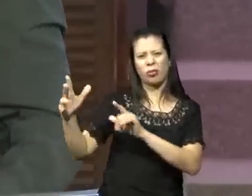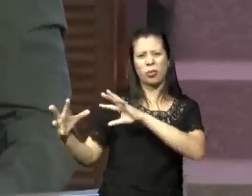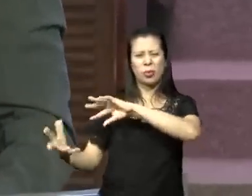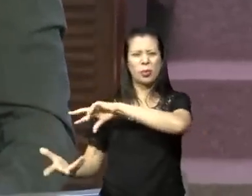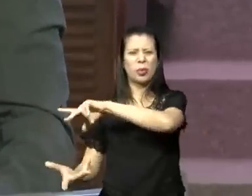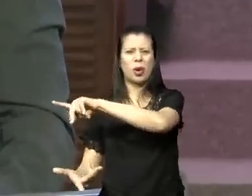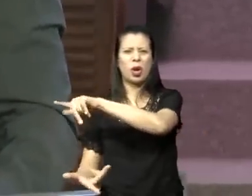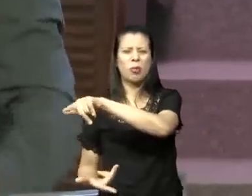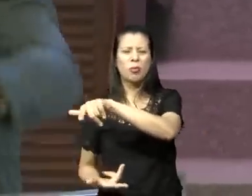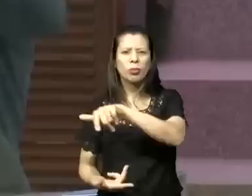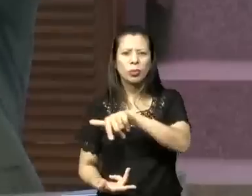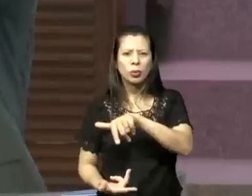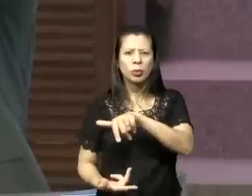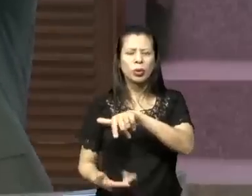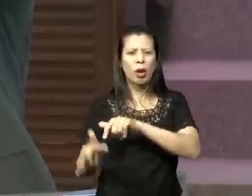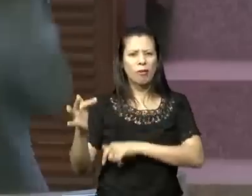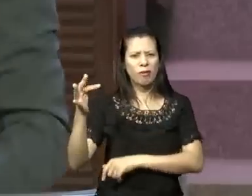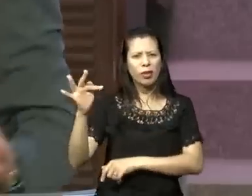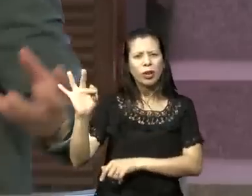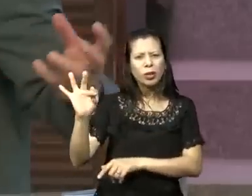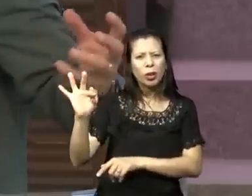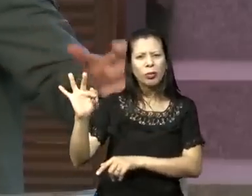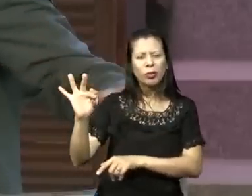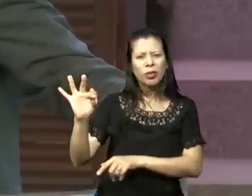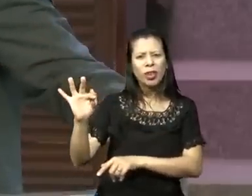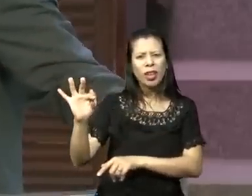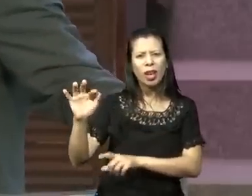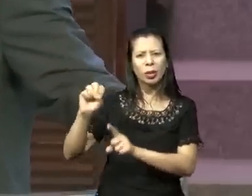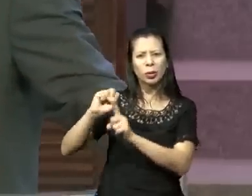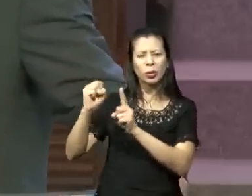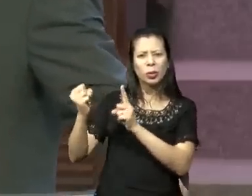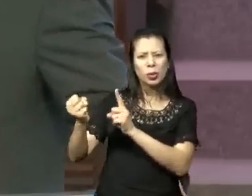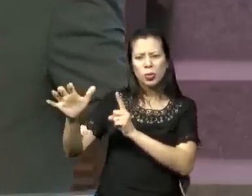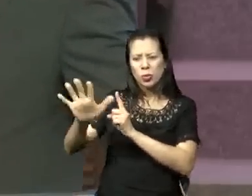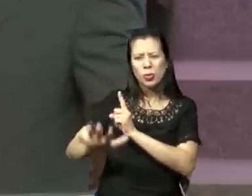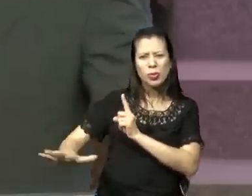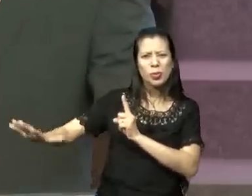verdadeira filosofia cristã da verdadeira sociologia Cristã